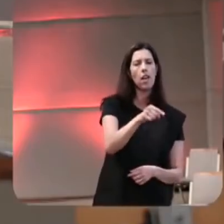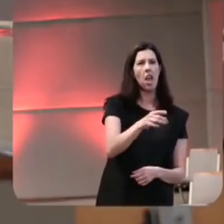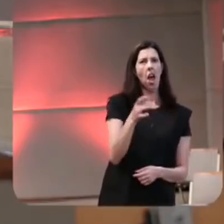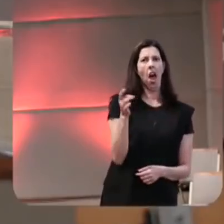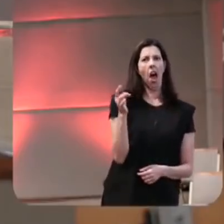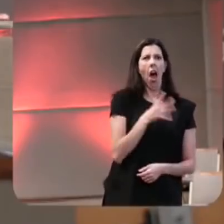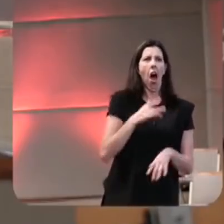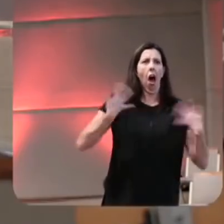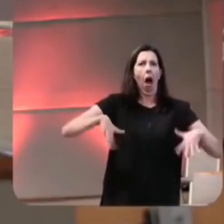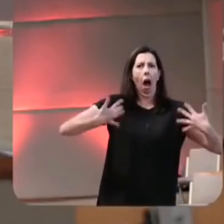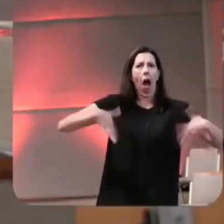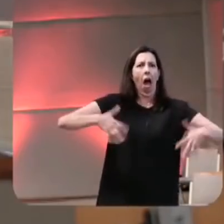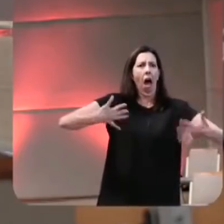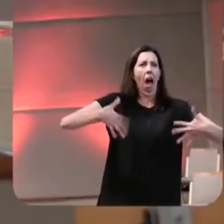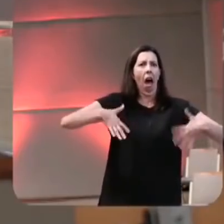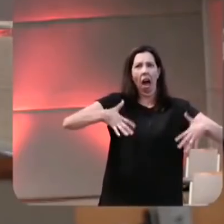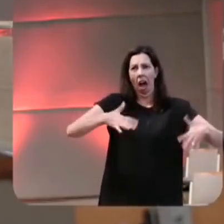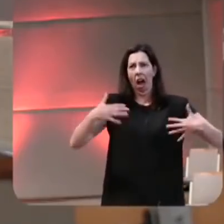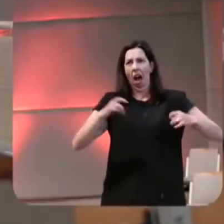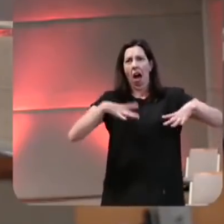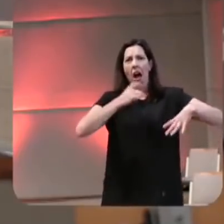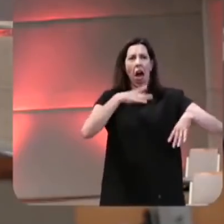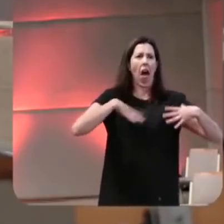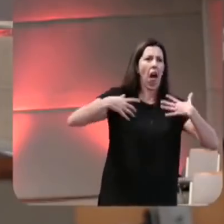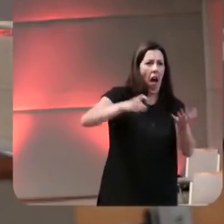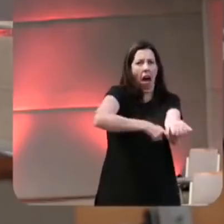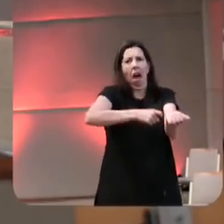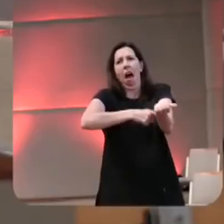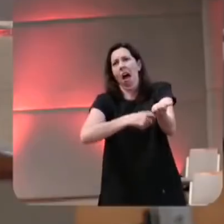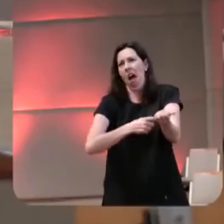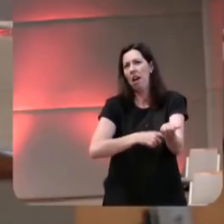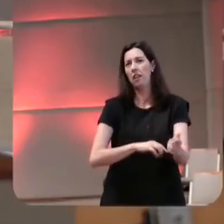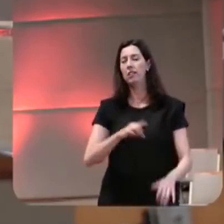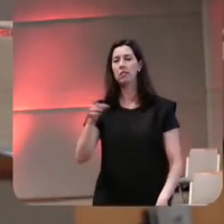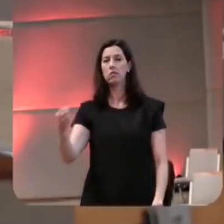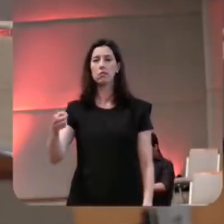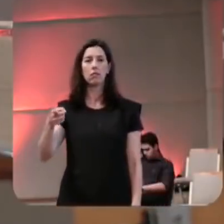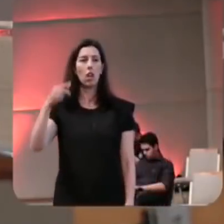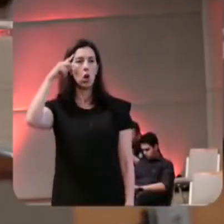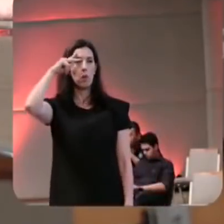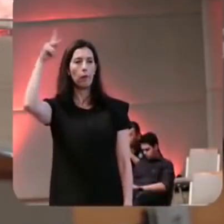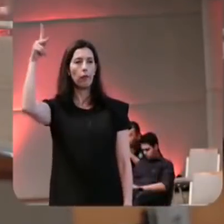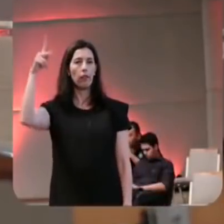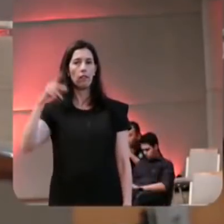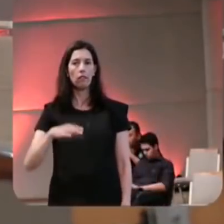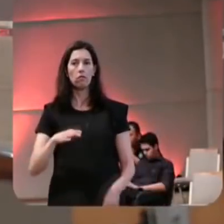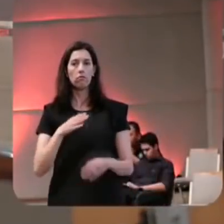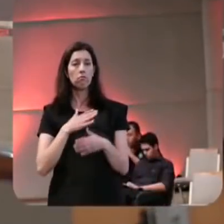estava confiante da vitória, pois ele era capaz de ver o exército de Deus acampado ao redor deles.